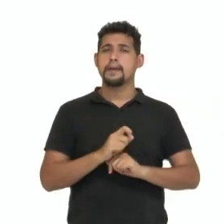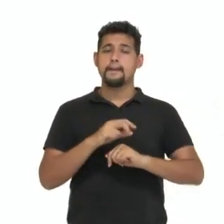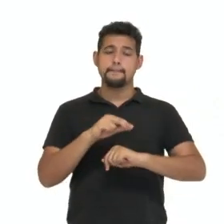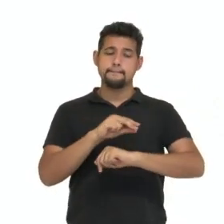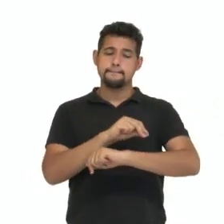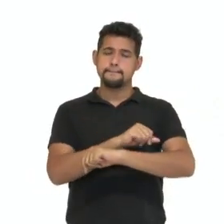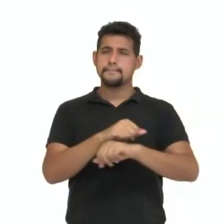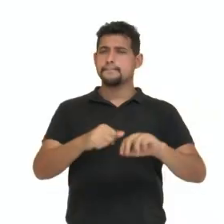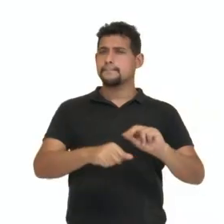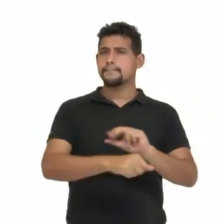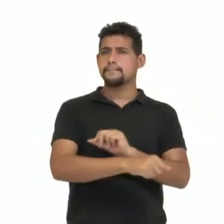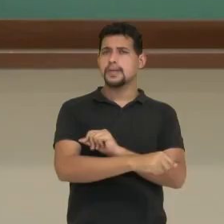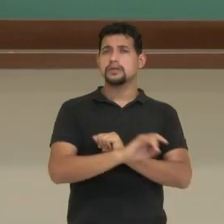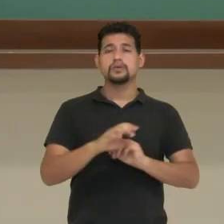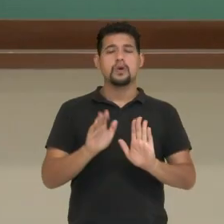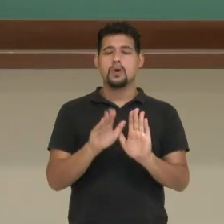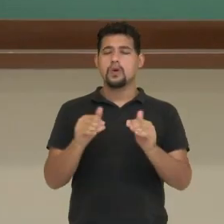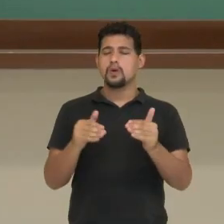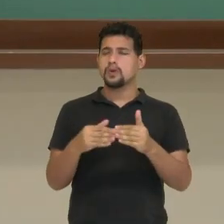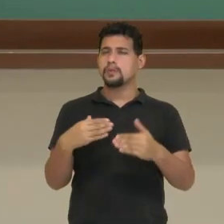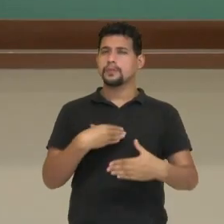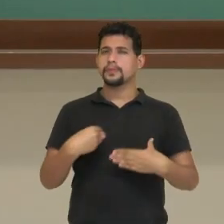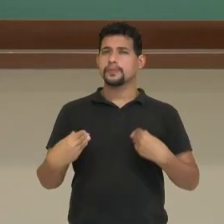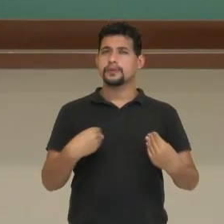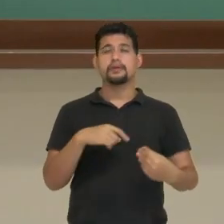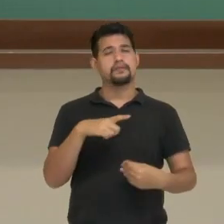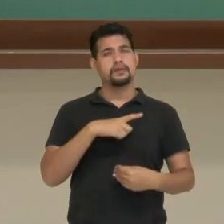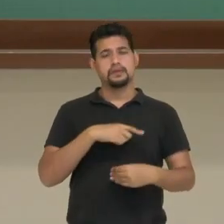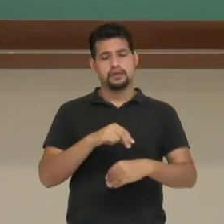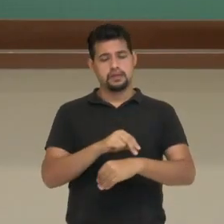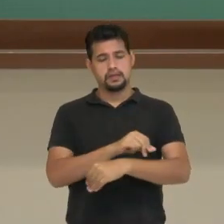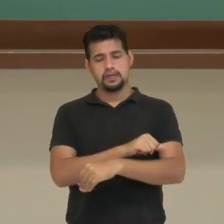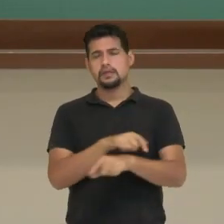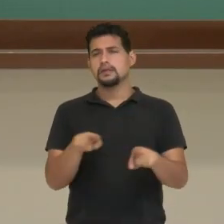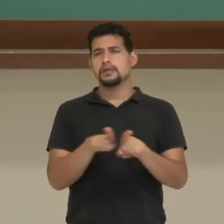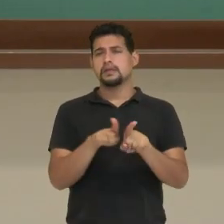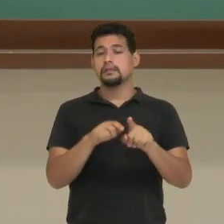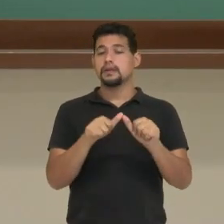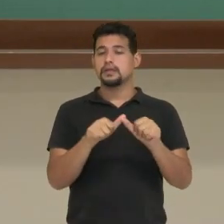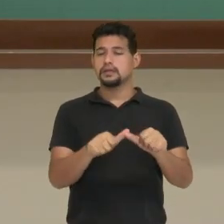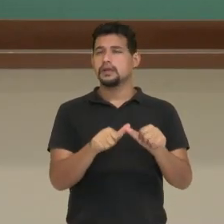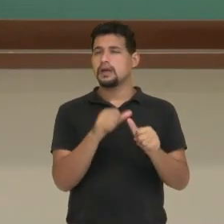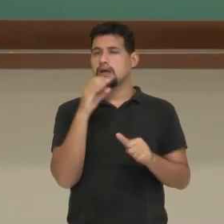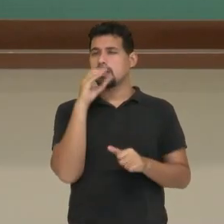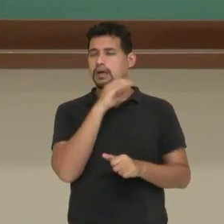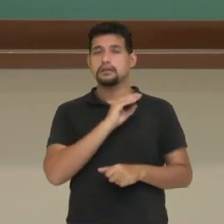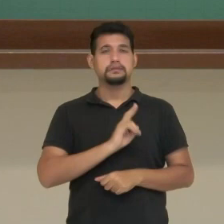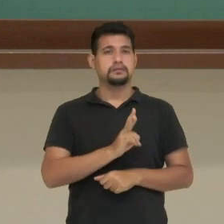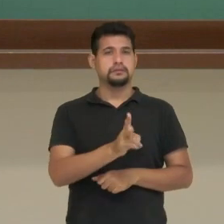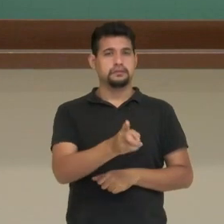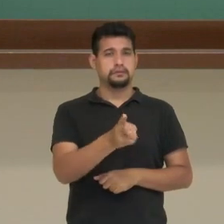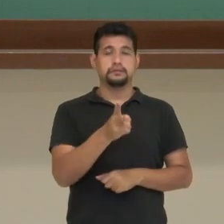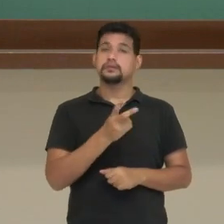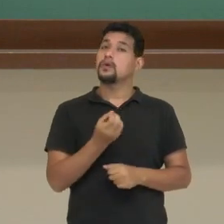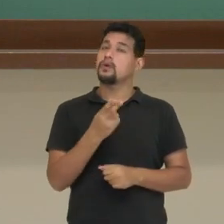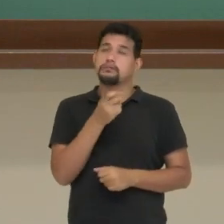pelos, então somente o grupo dos mamíferos é que vai ter esses pelos, que é justamente para manter a temperatura constante.